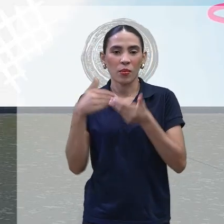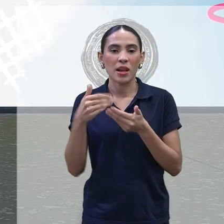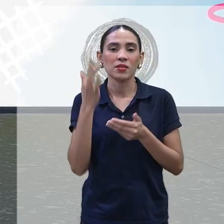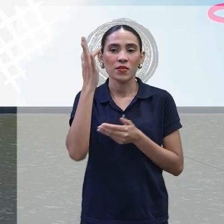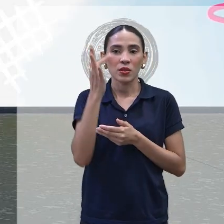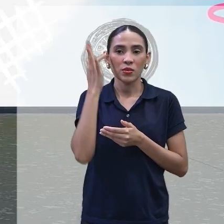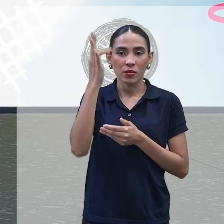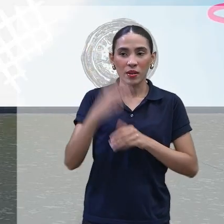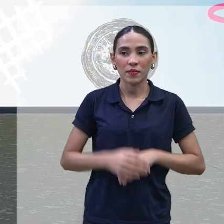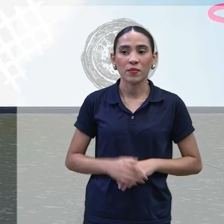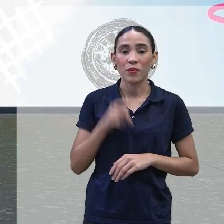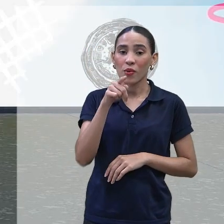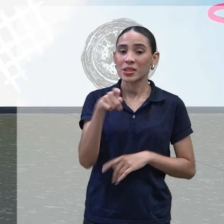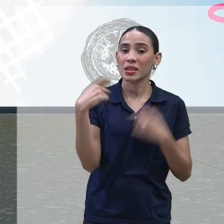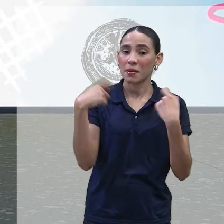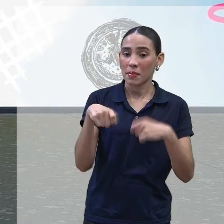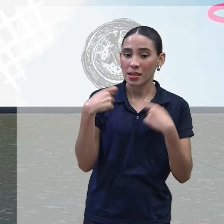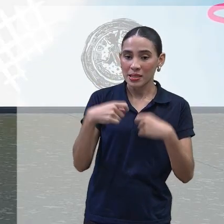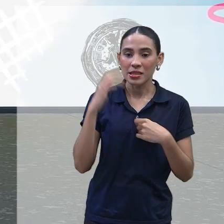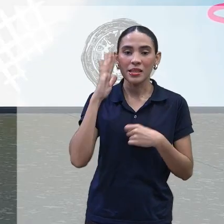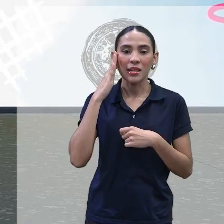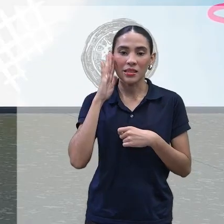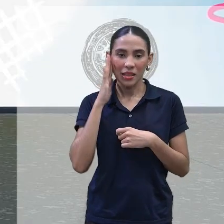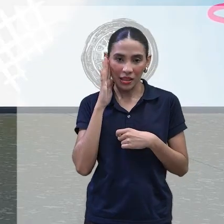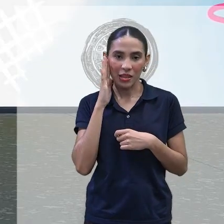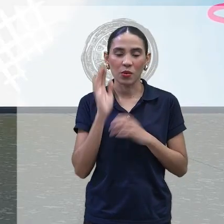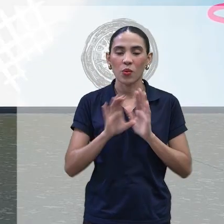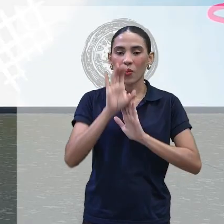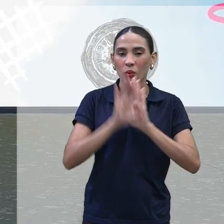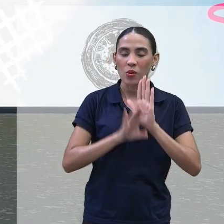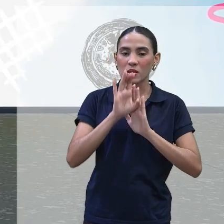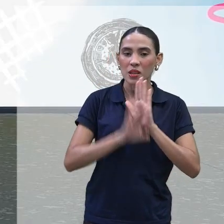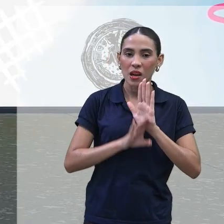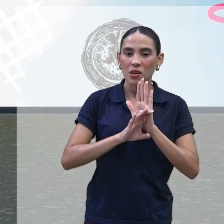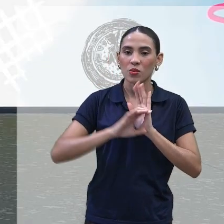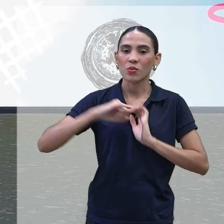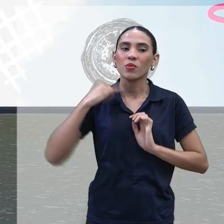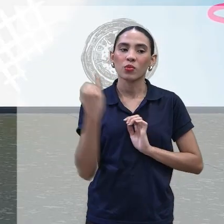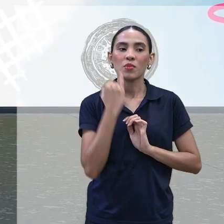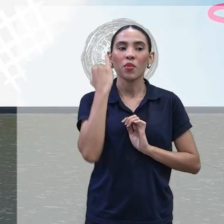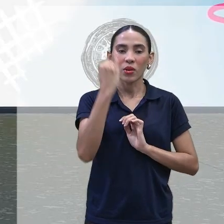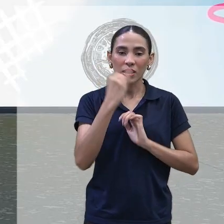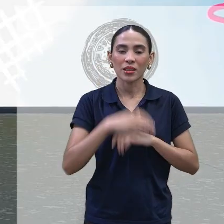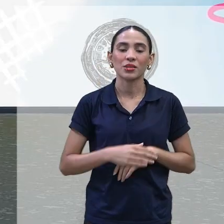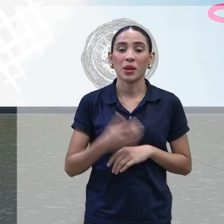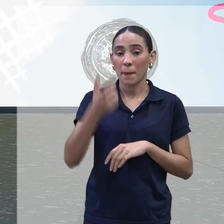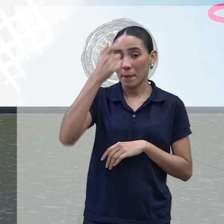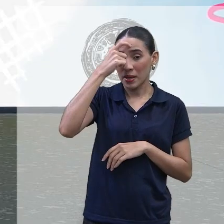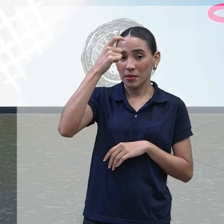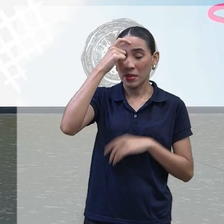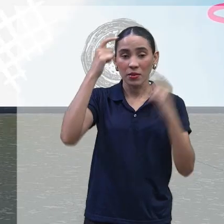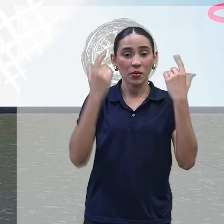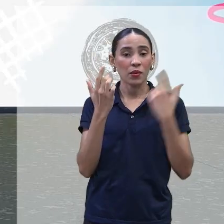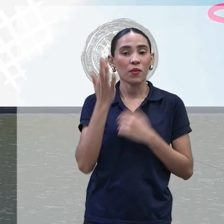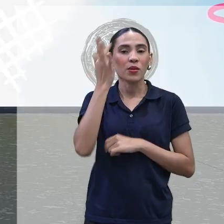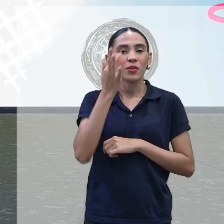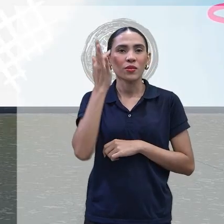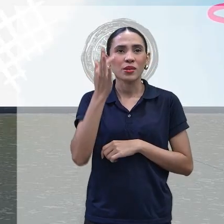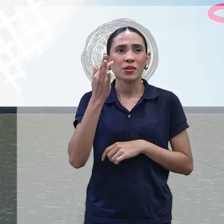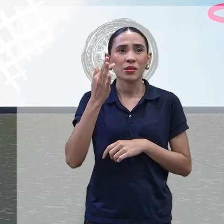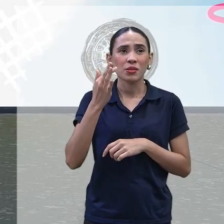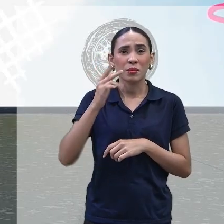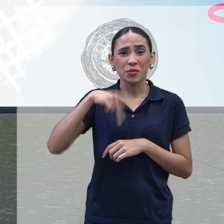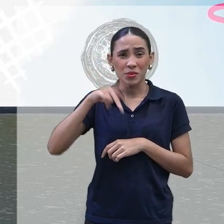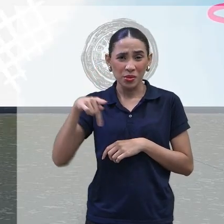filosofar. Você precisa entender esse conceito tão importante no pensamento filosófico. Por que só no